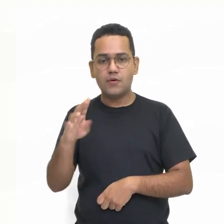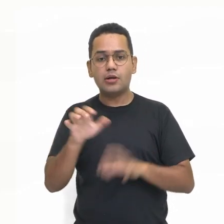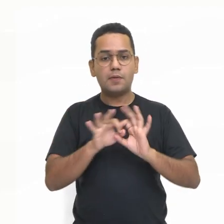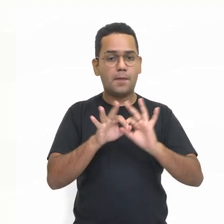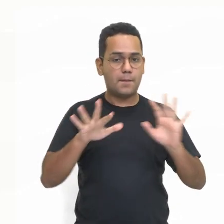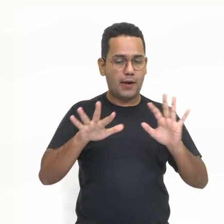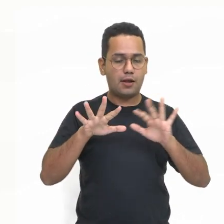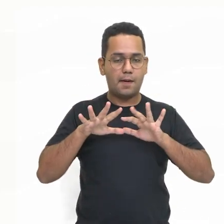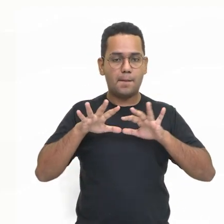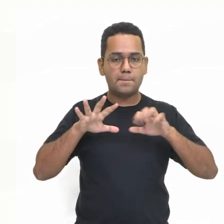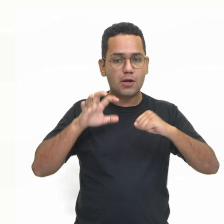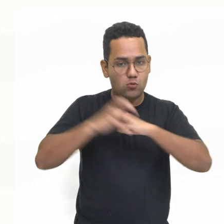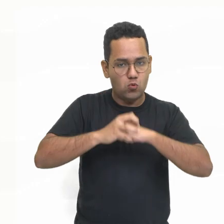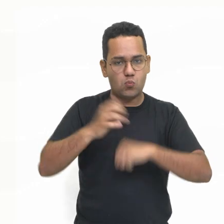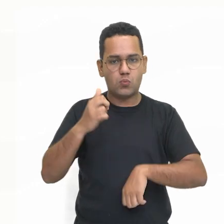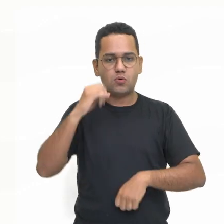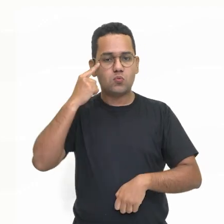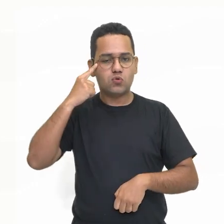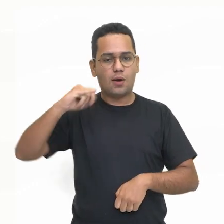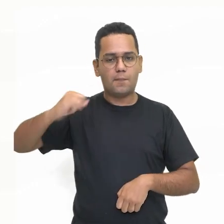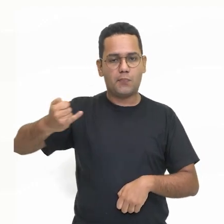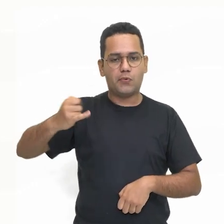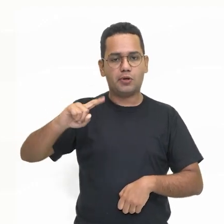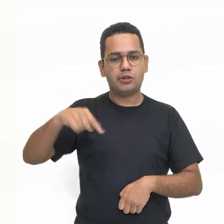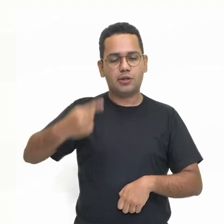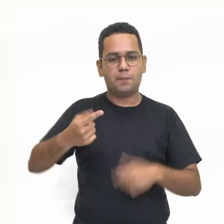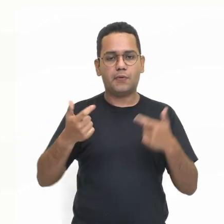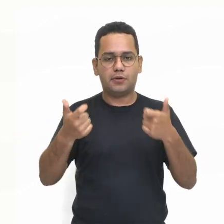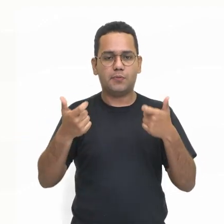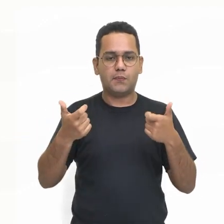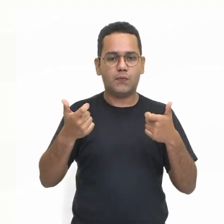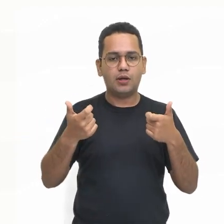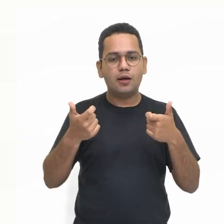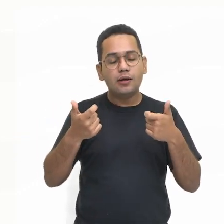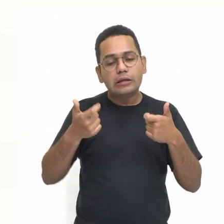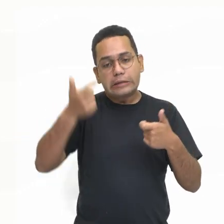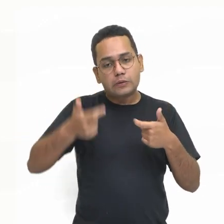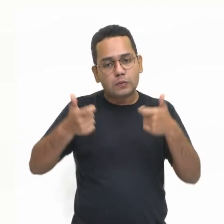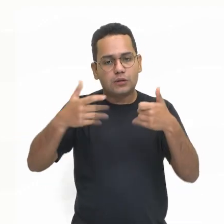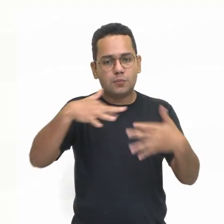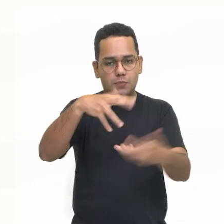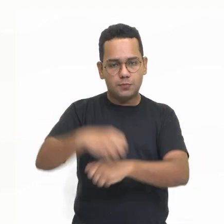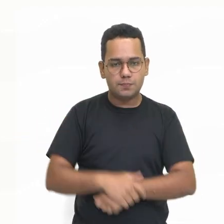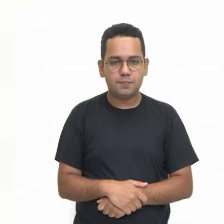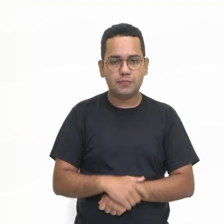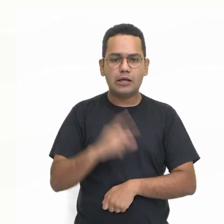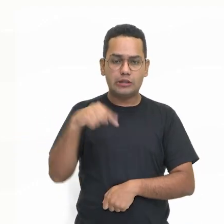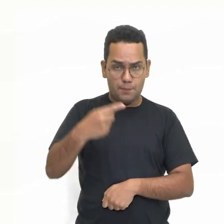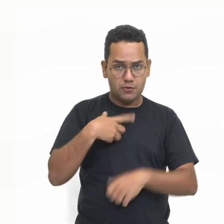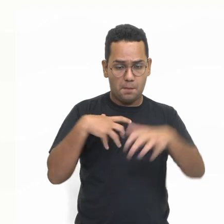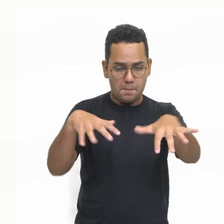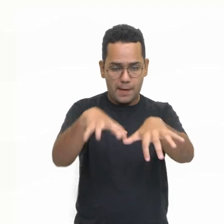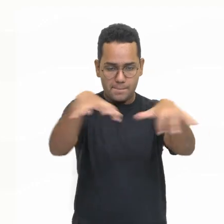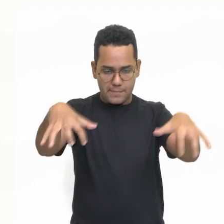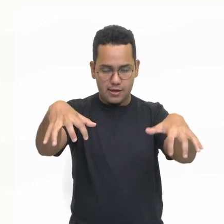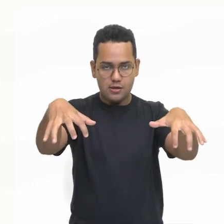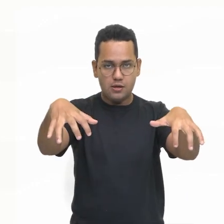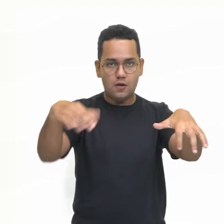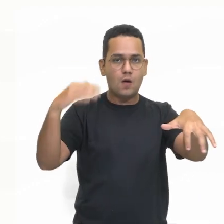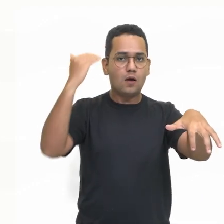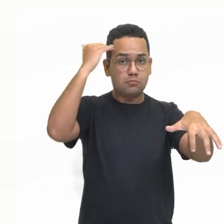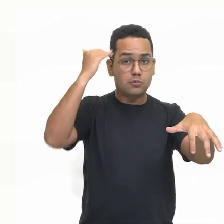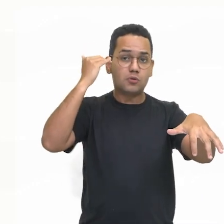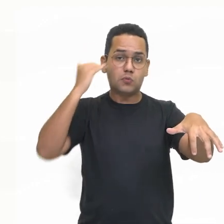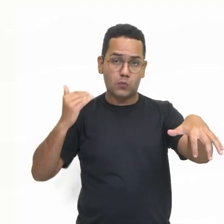logo foi dividida em 2 zonas de ocupação, que se tornaram a Coreia do Norte e a Coreia do Sul, e essa divisão ela é estabelecida